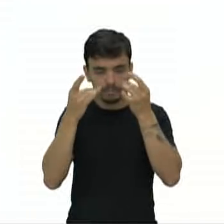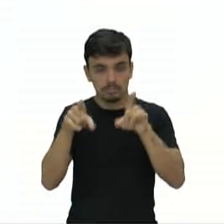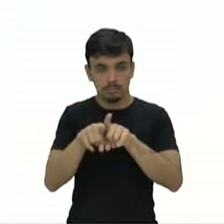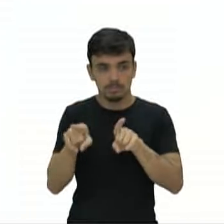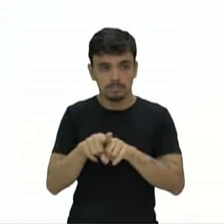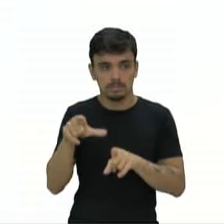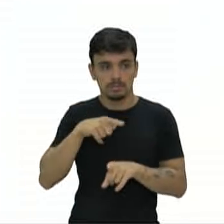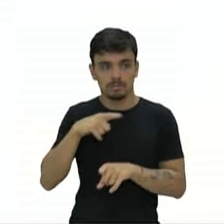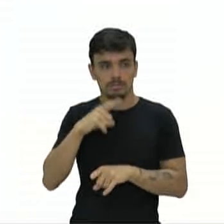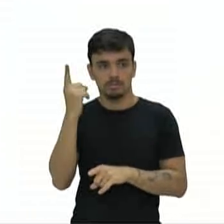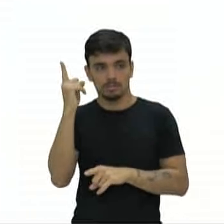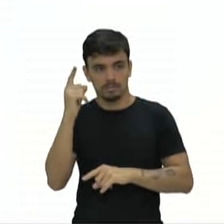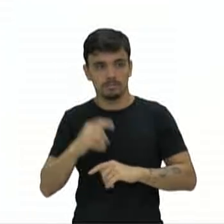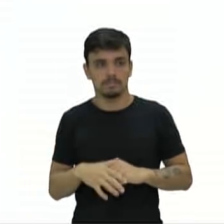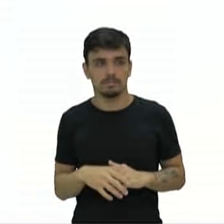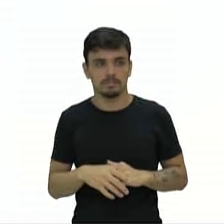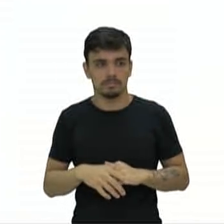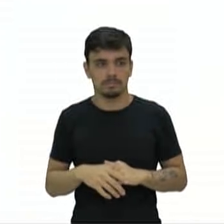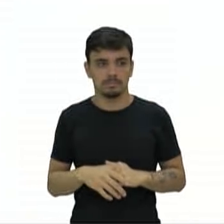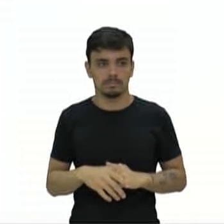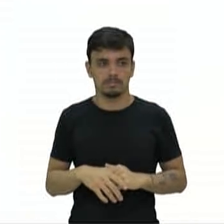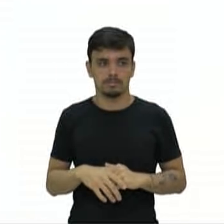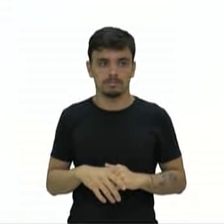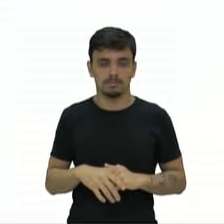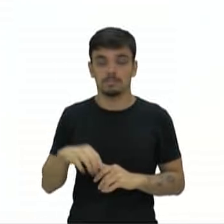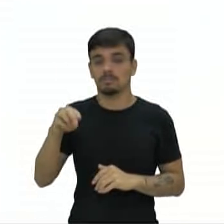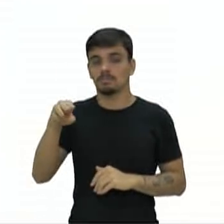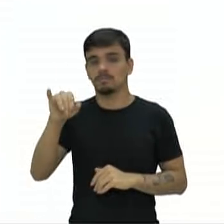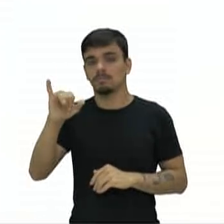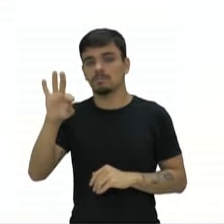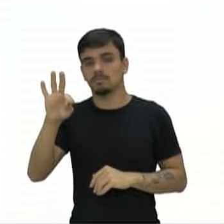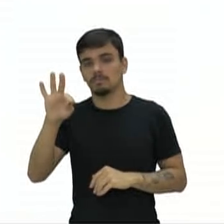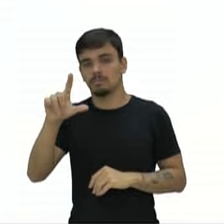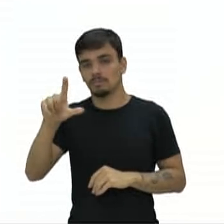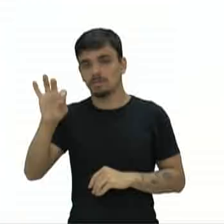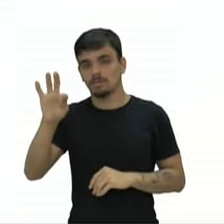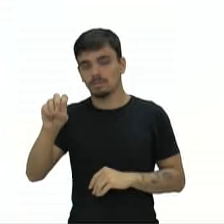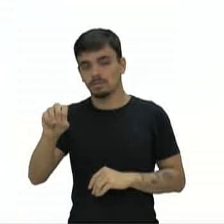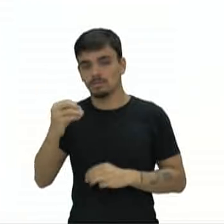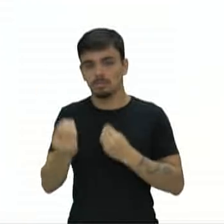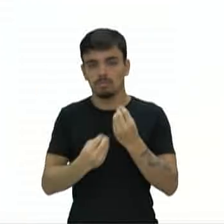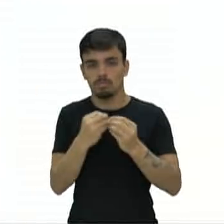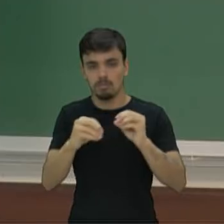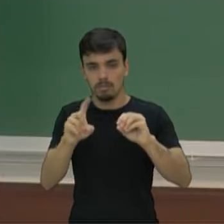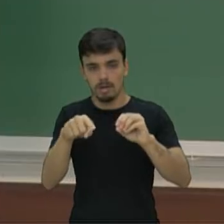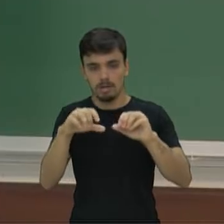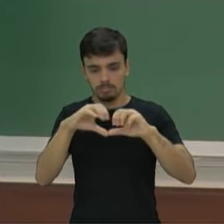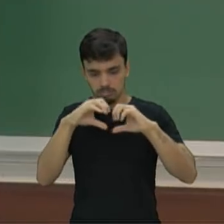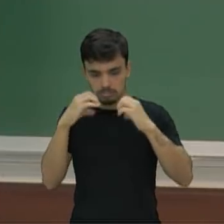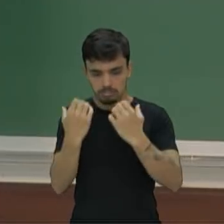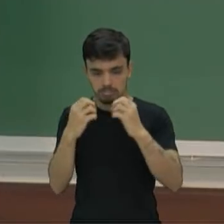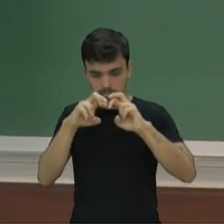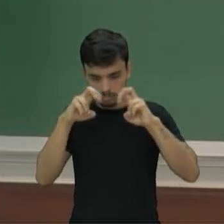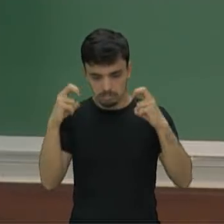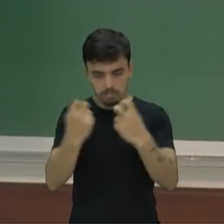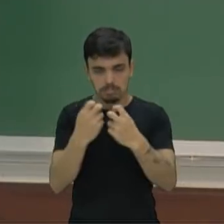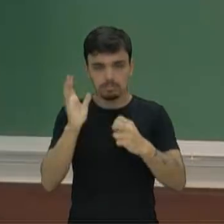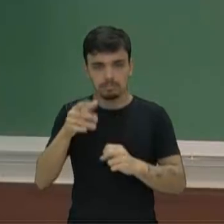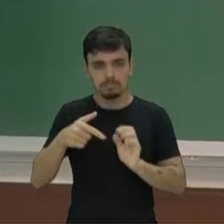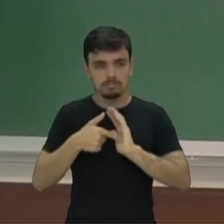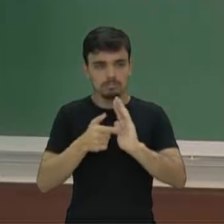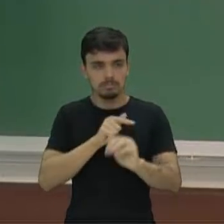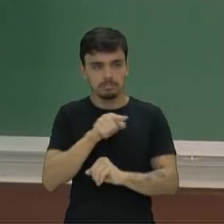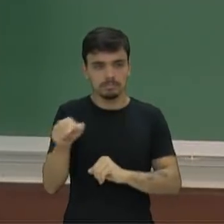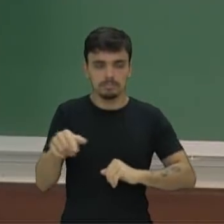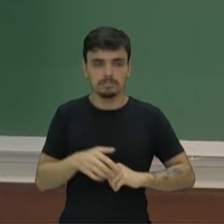uma ruínas do teatro de Mileto, na Grécia, em formato de ferradura, como o senhor Roberto comentou. Bom, e